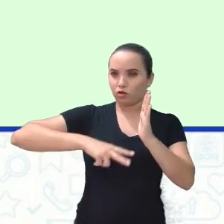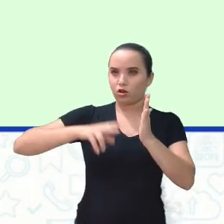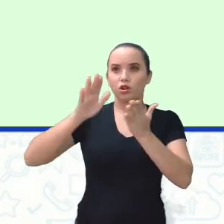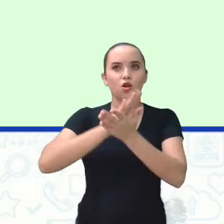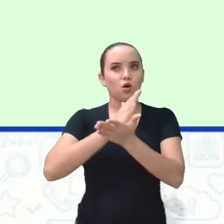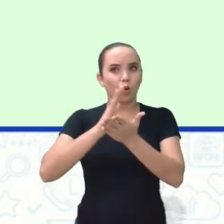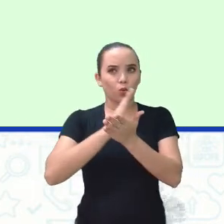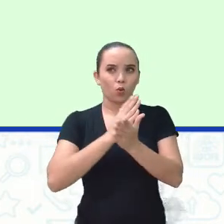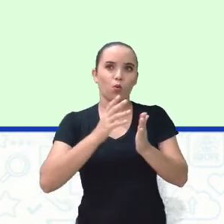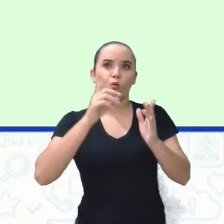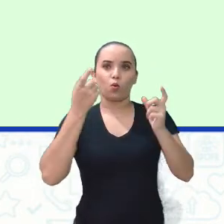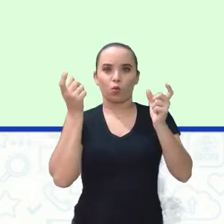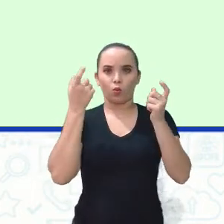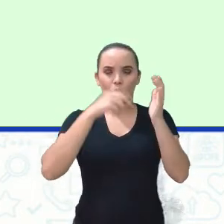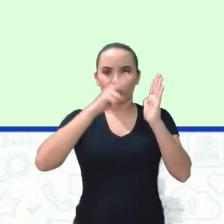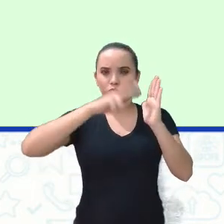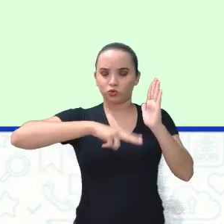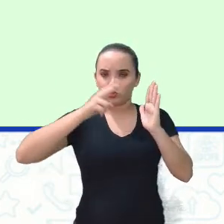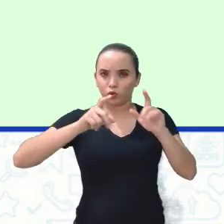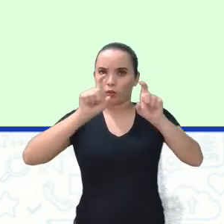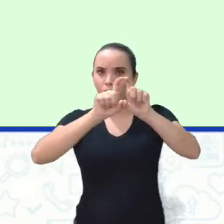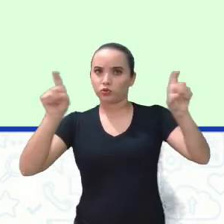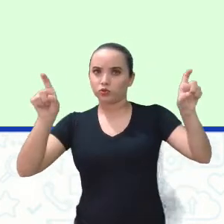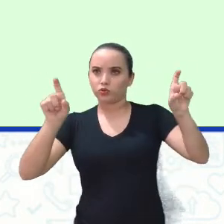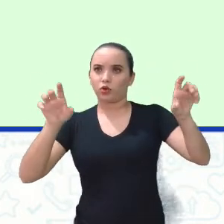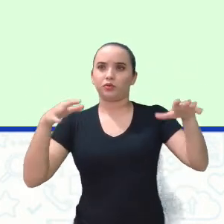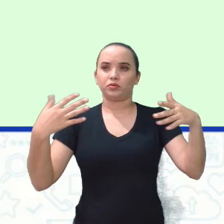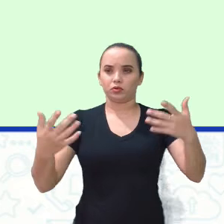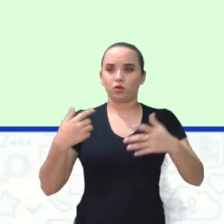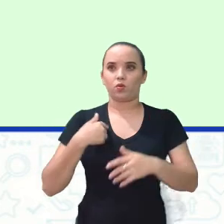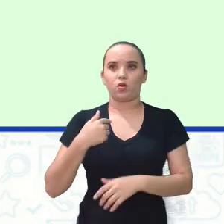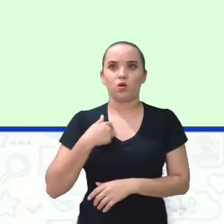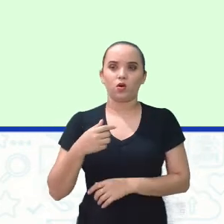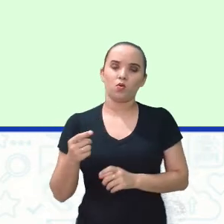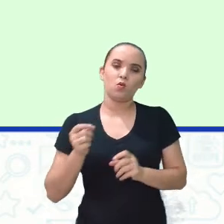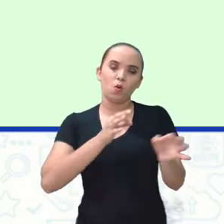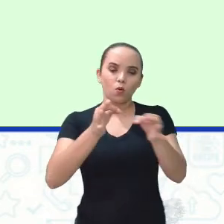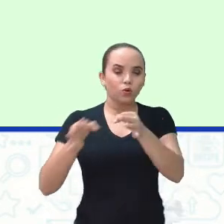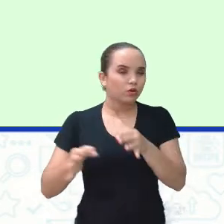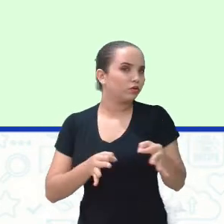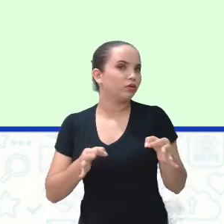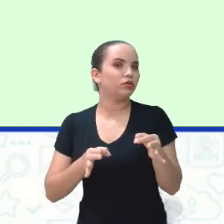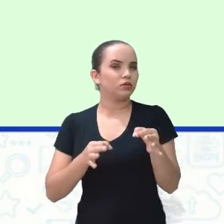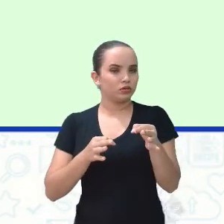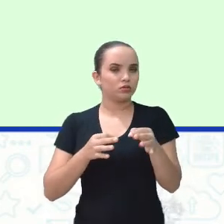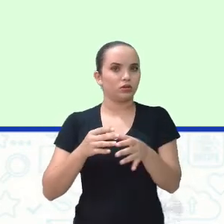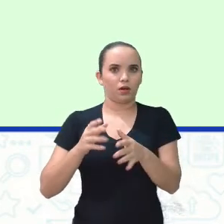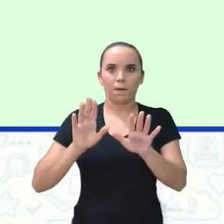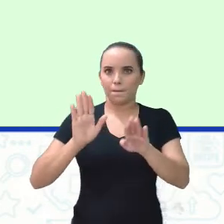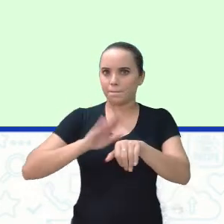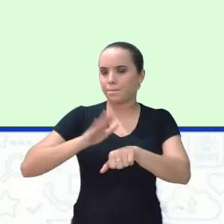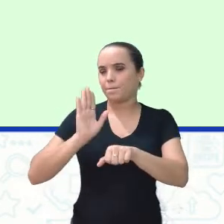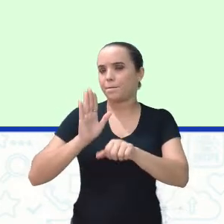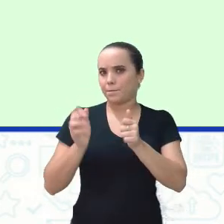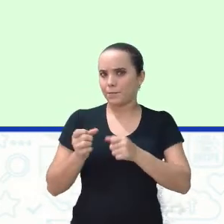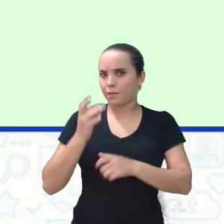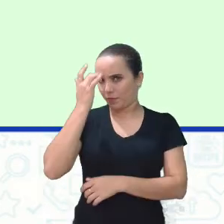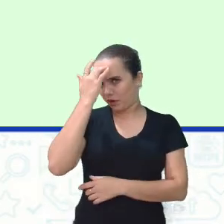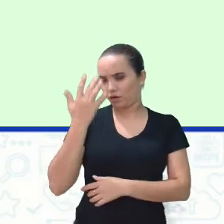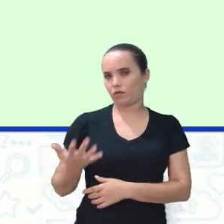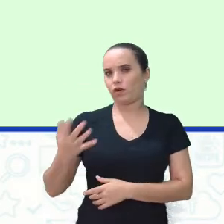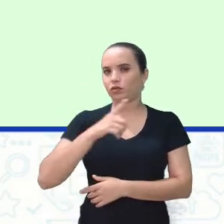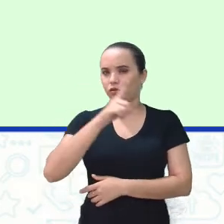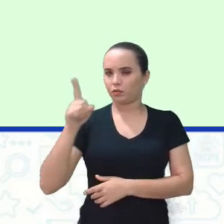palavras que mais nos chamam a atenção. Então, eu destaquei assim, tornei mais acessível a informação, não é,